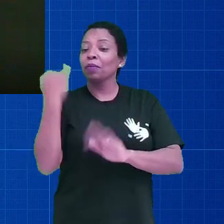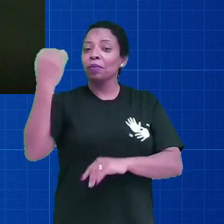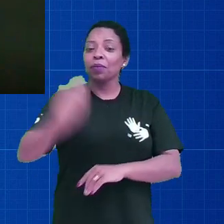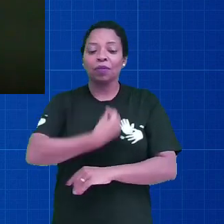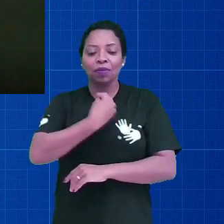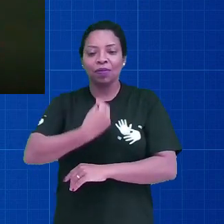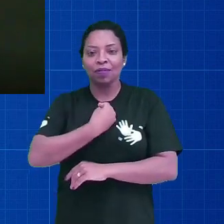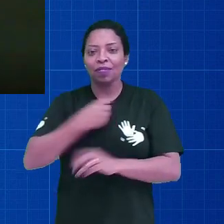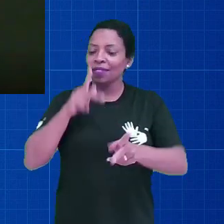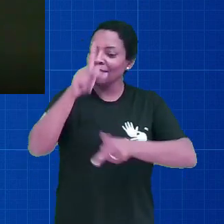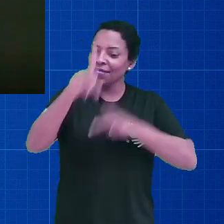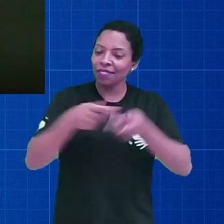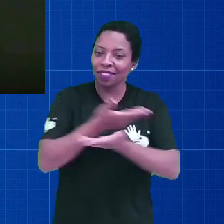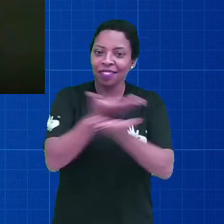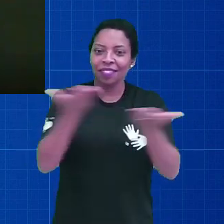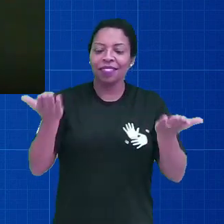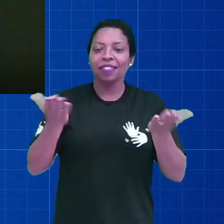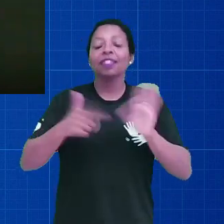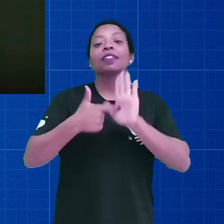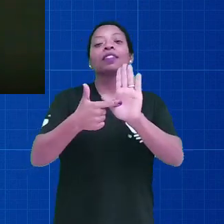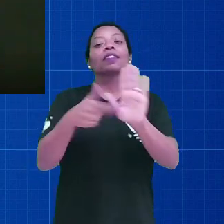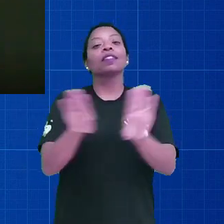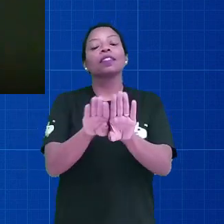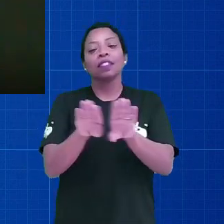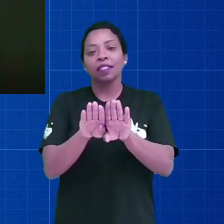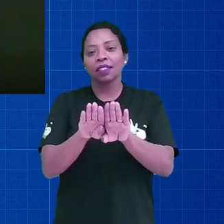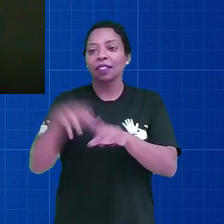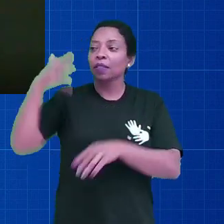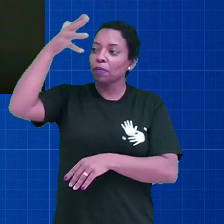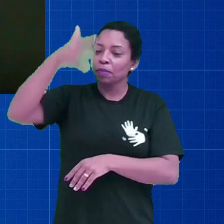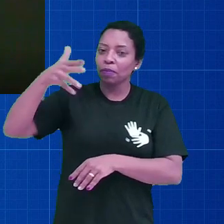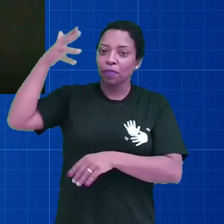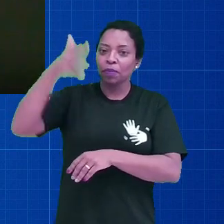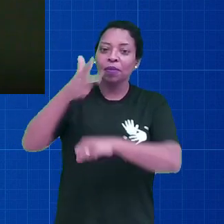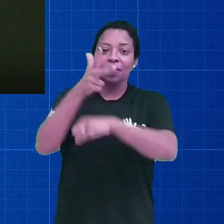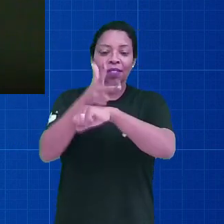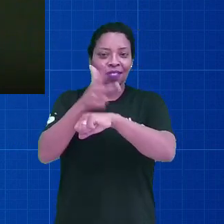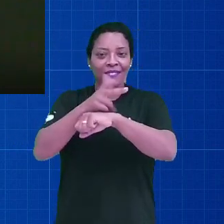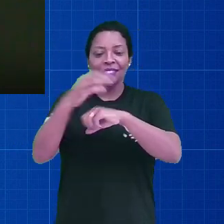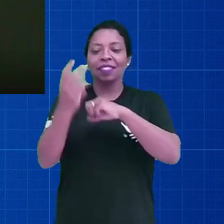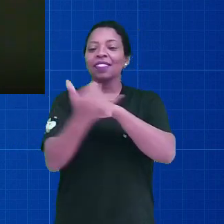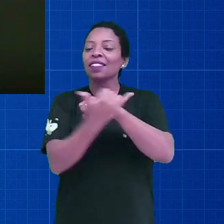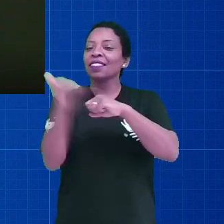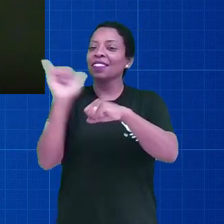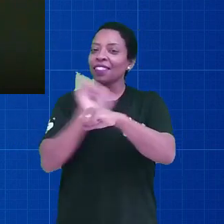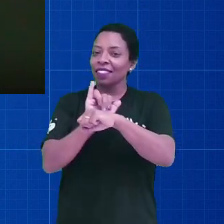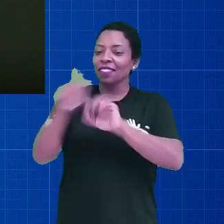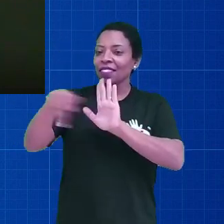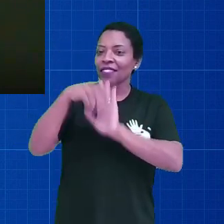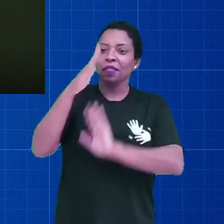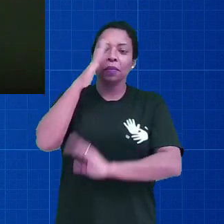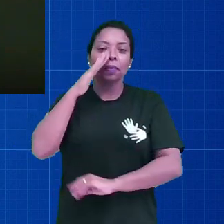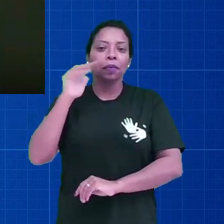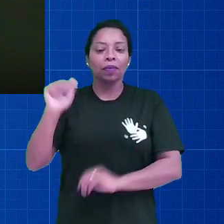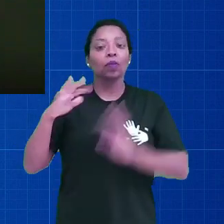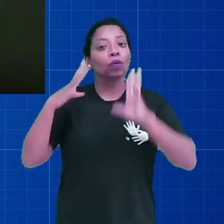população. Também quero destacar que essa palestra ficará disponível no canal Educação Araucária para